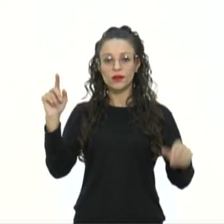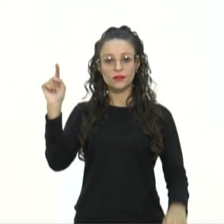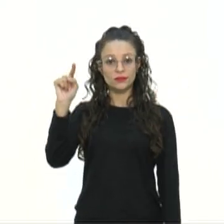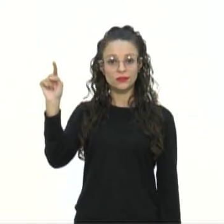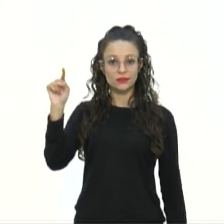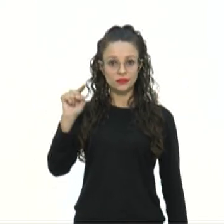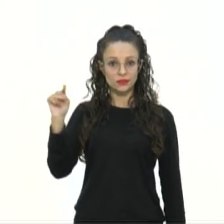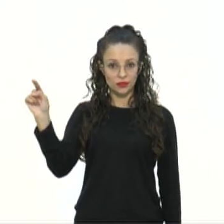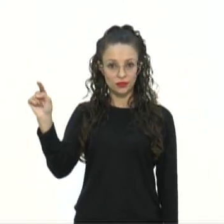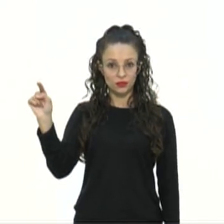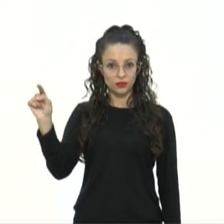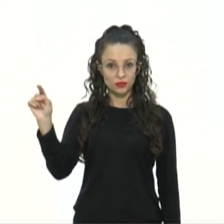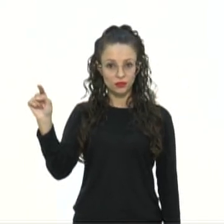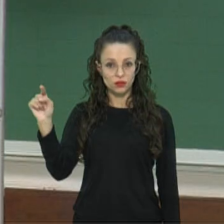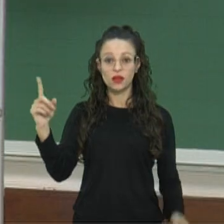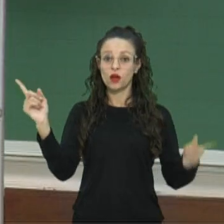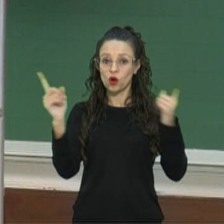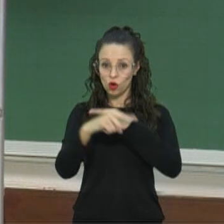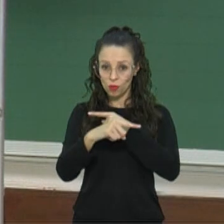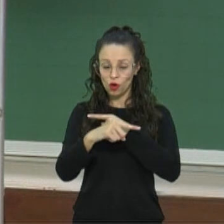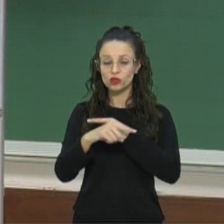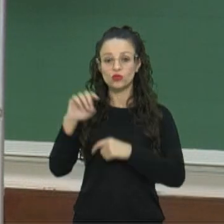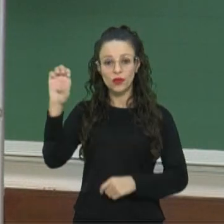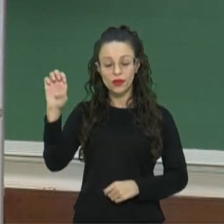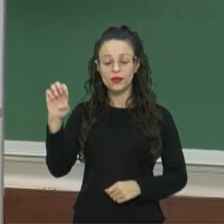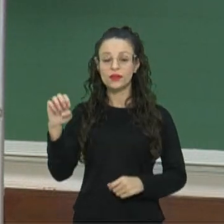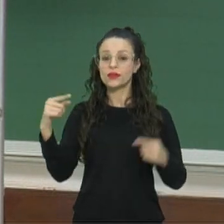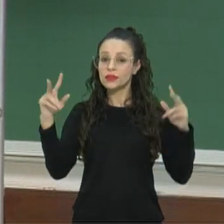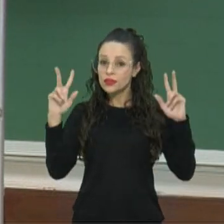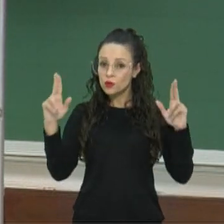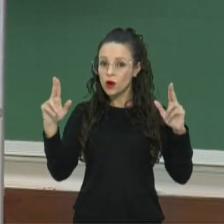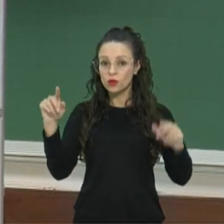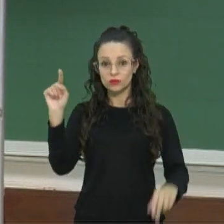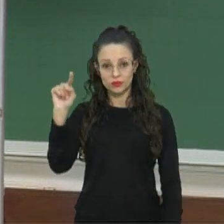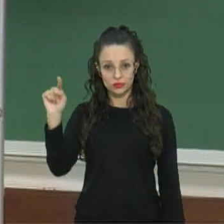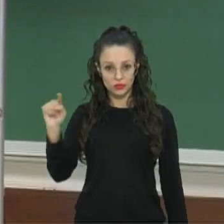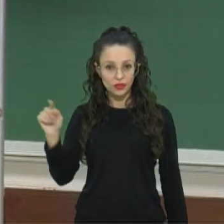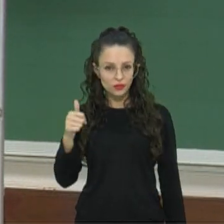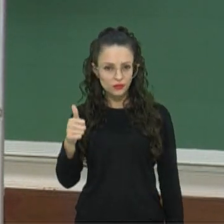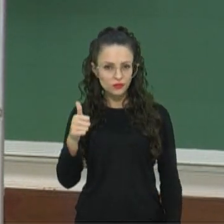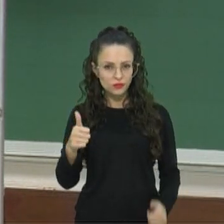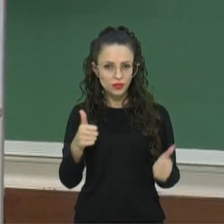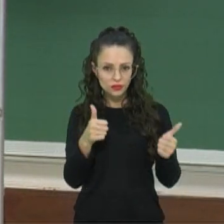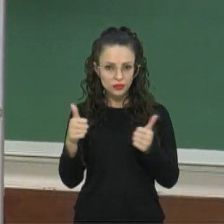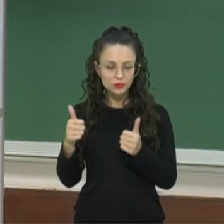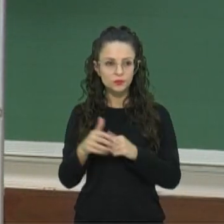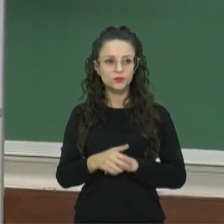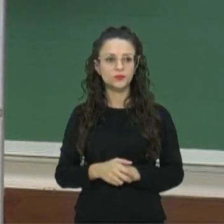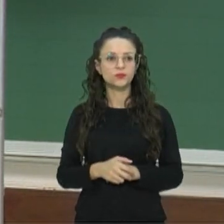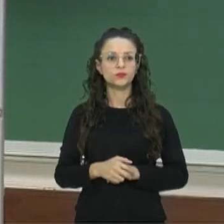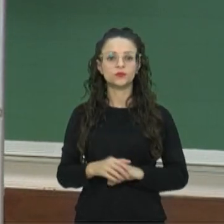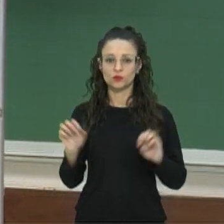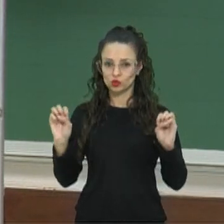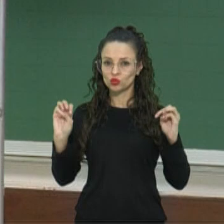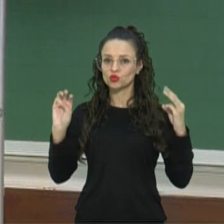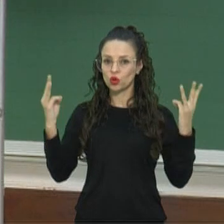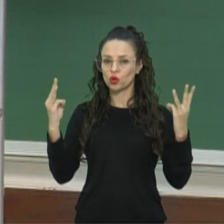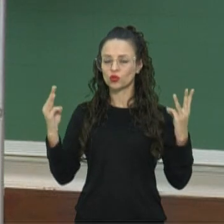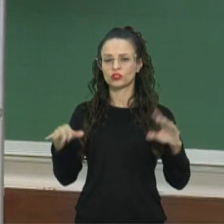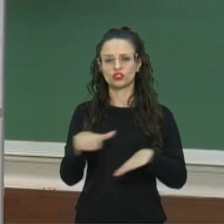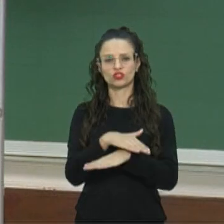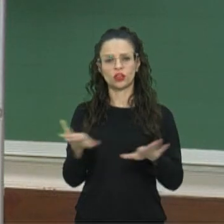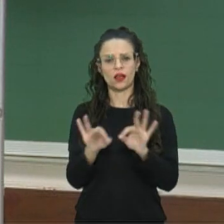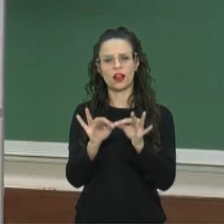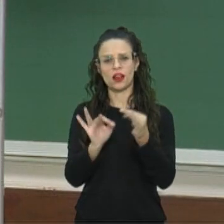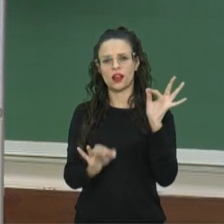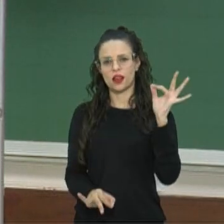Z. Opostos E iguais Z. Acho que foi isso que eu falei. Beleza, galera? Show de bola? Chega de falar um